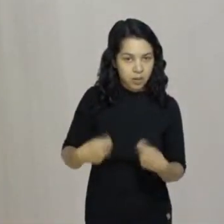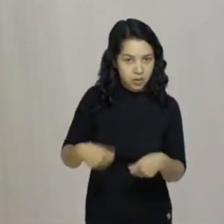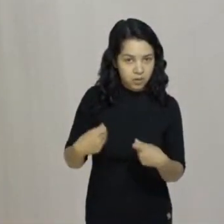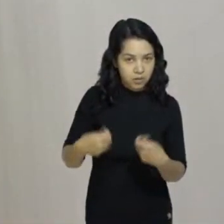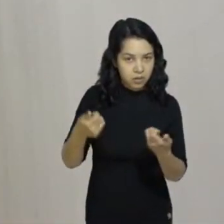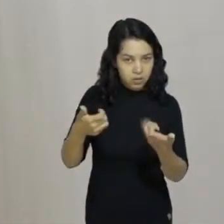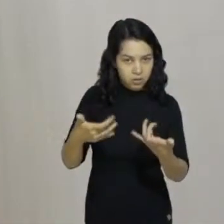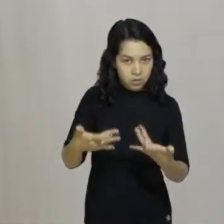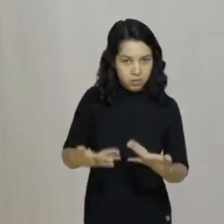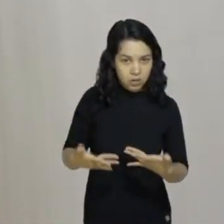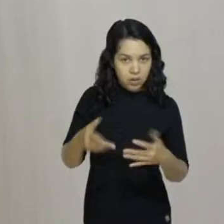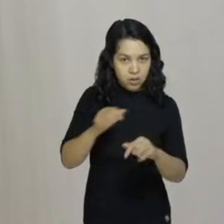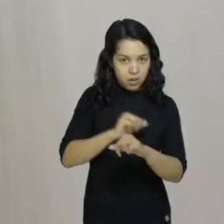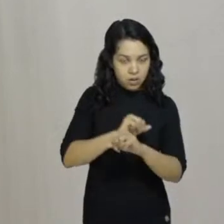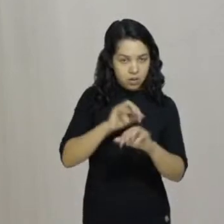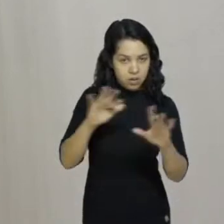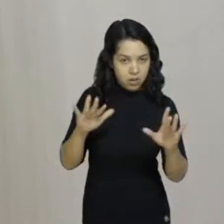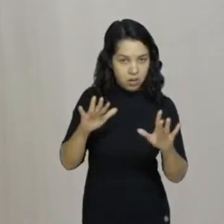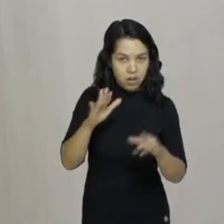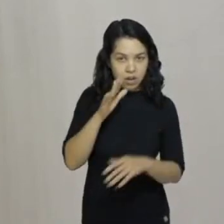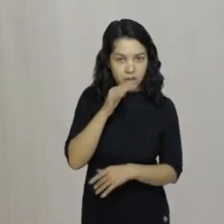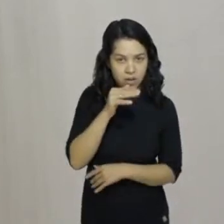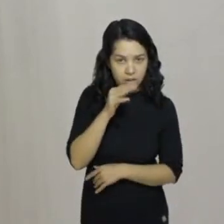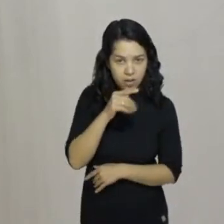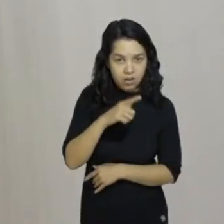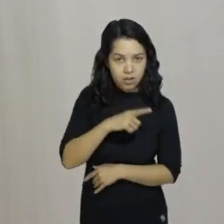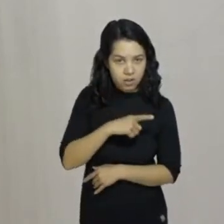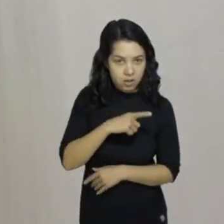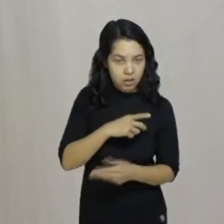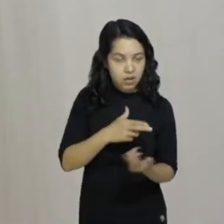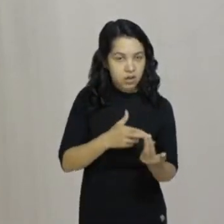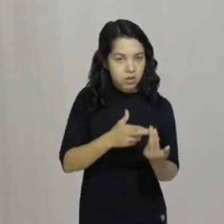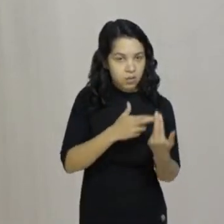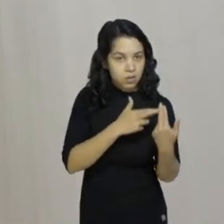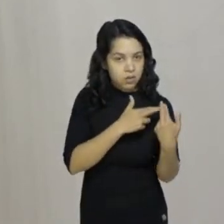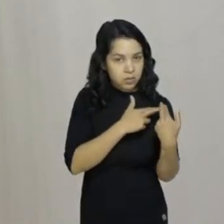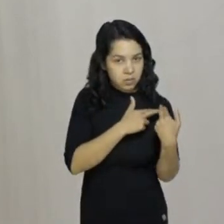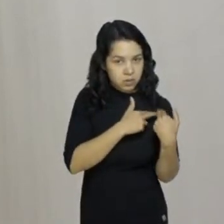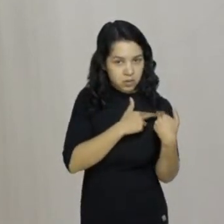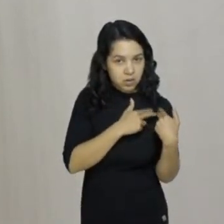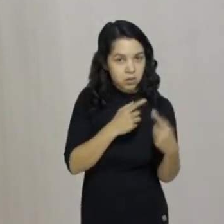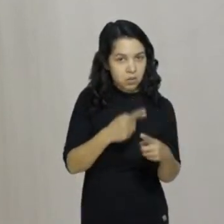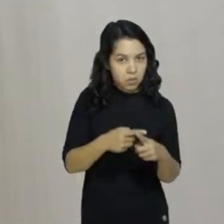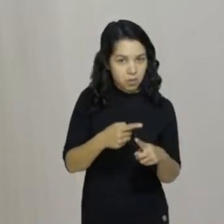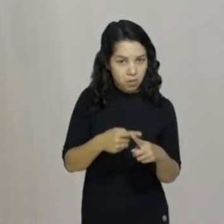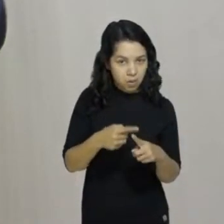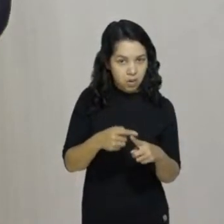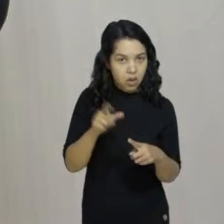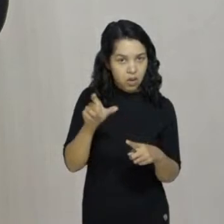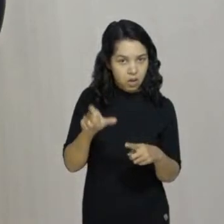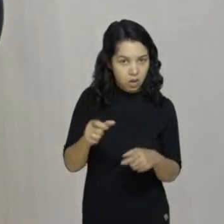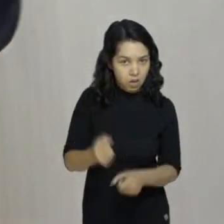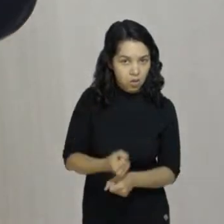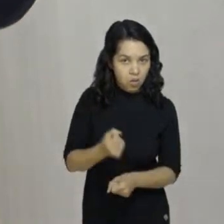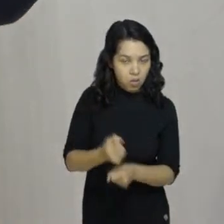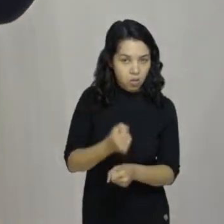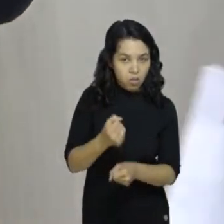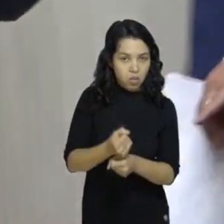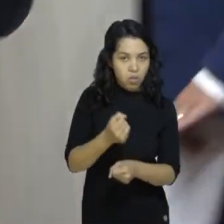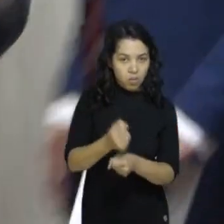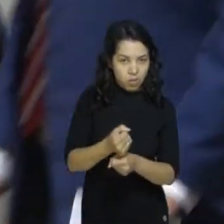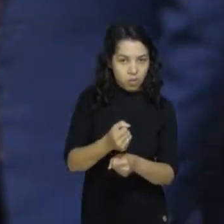bem claro a casa tem responsabilidade porque é o ente que constrói sendo Direito Civil